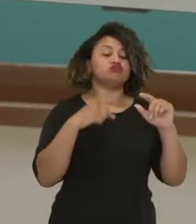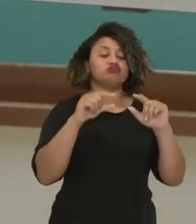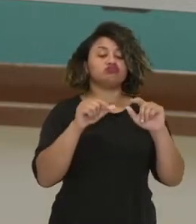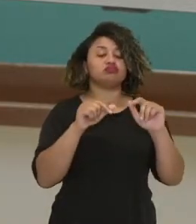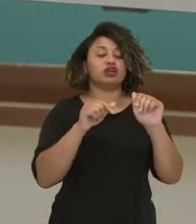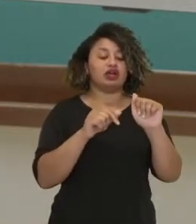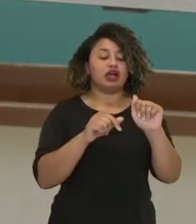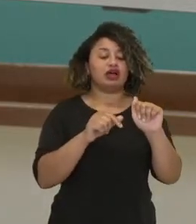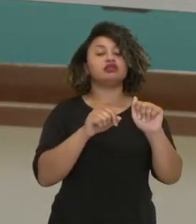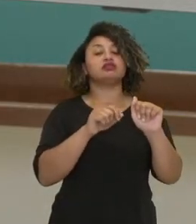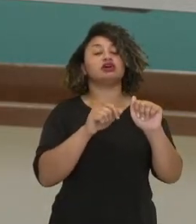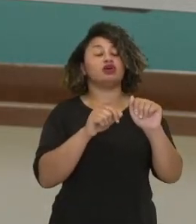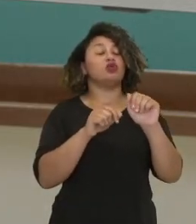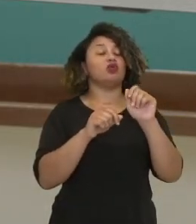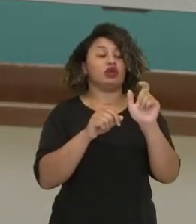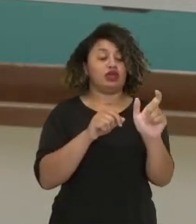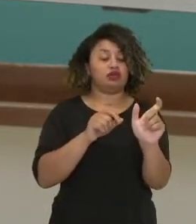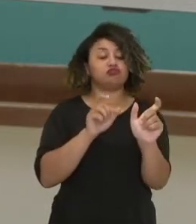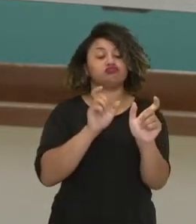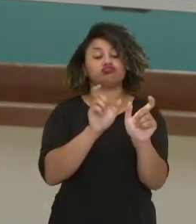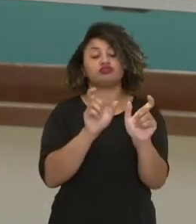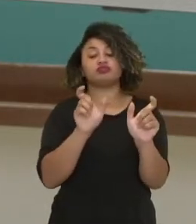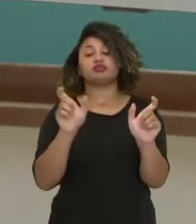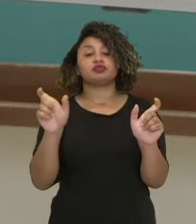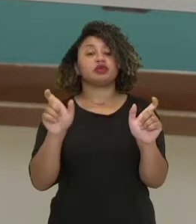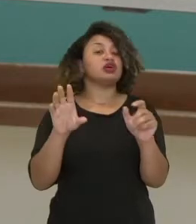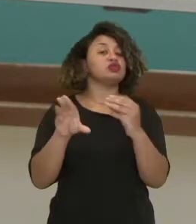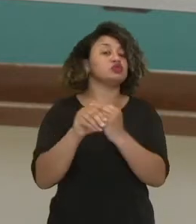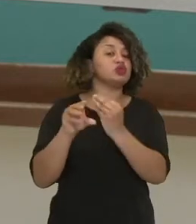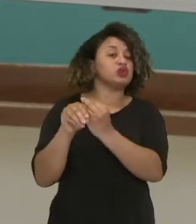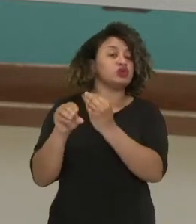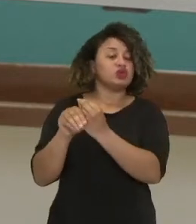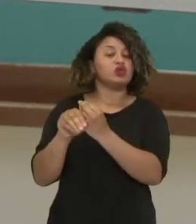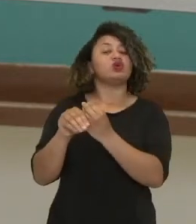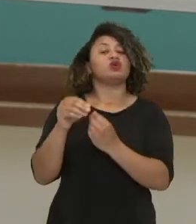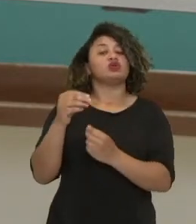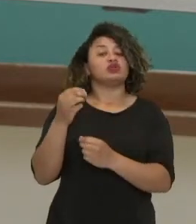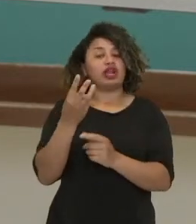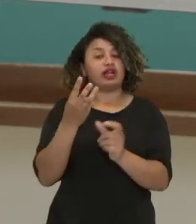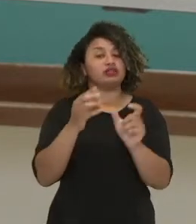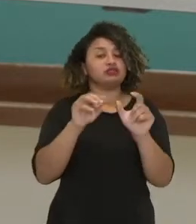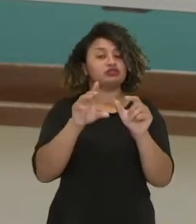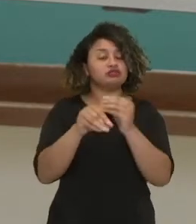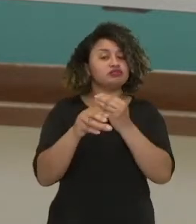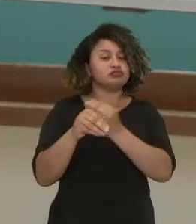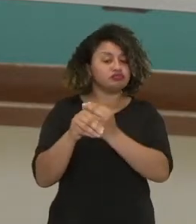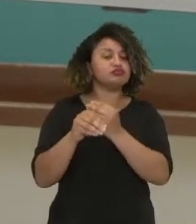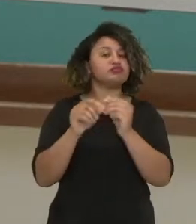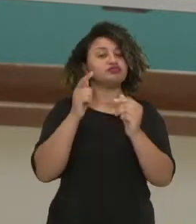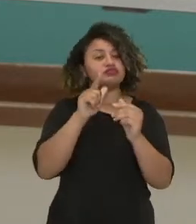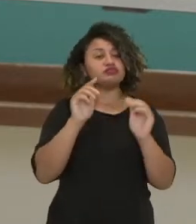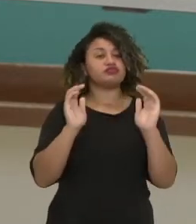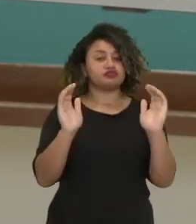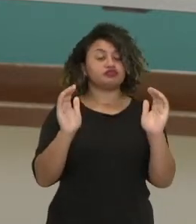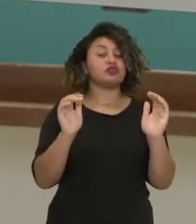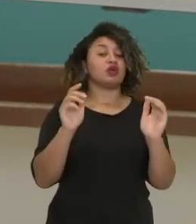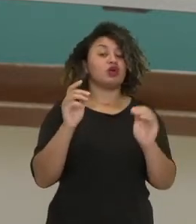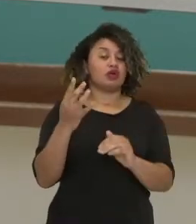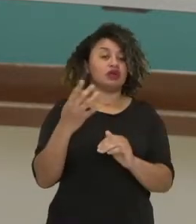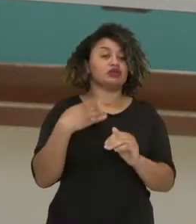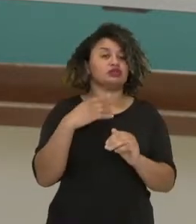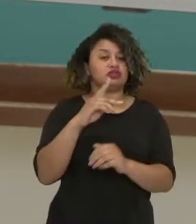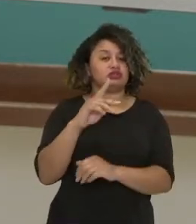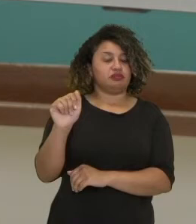pessoal, mais 3 termos, porque ele quer os 4 primeiros termos dessas sequências aqui. Então,